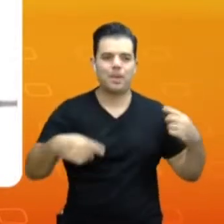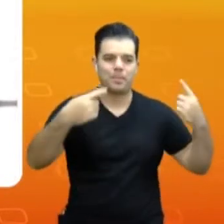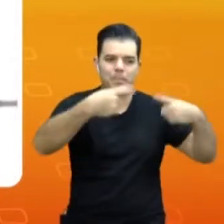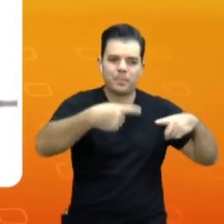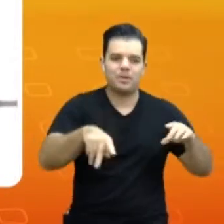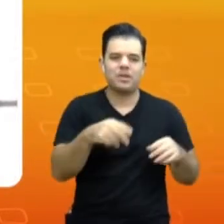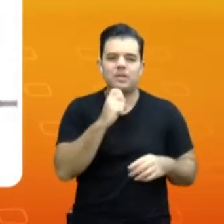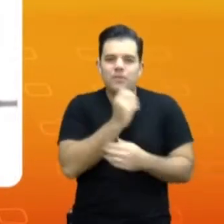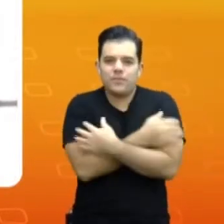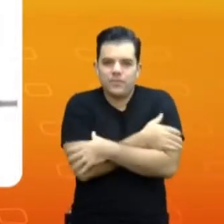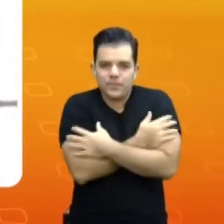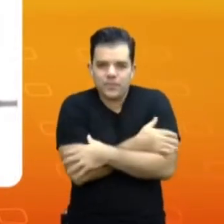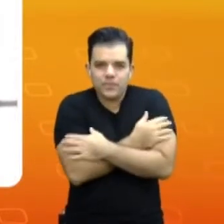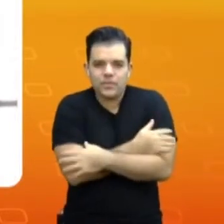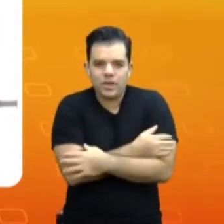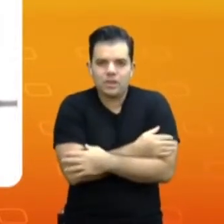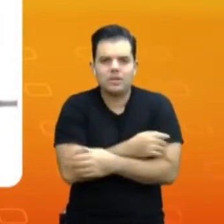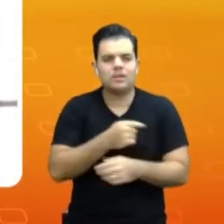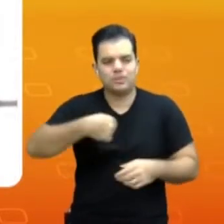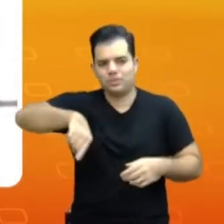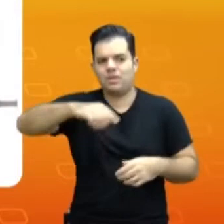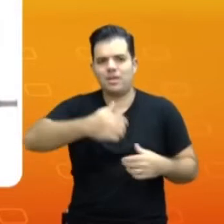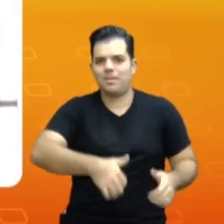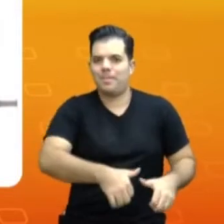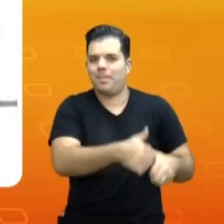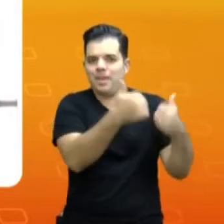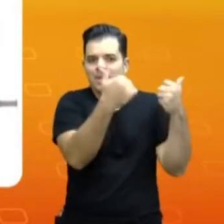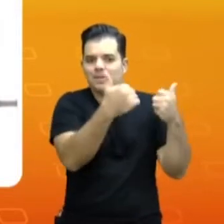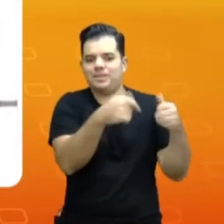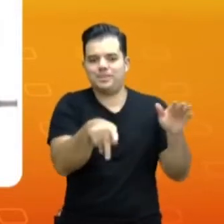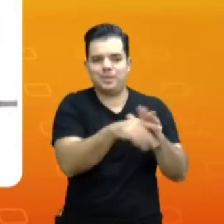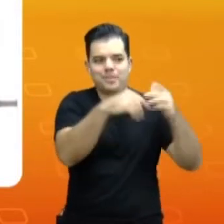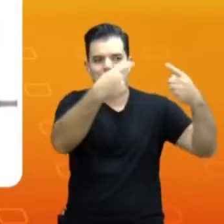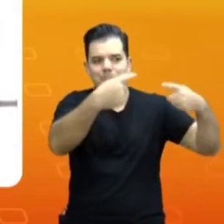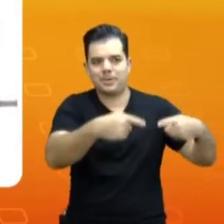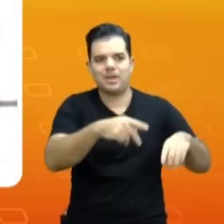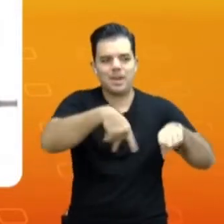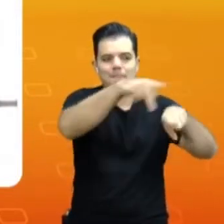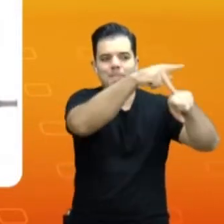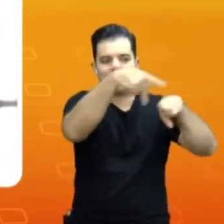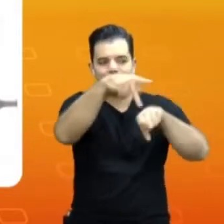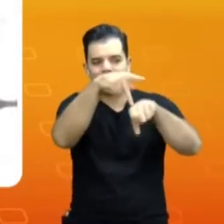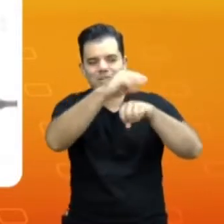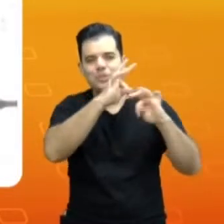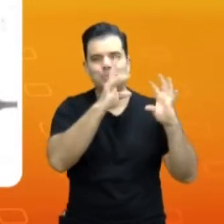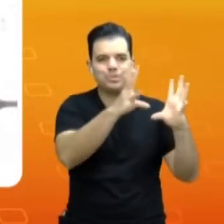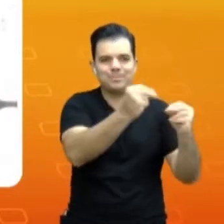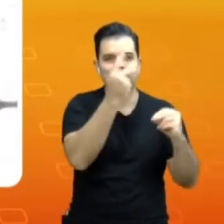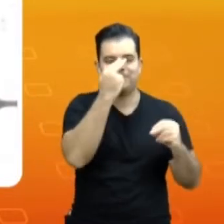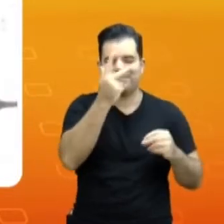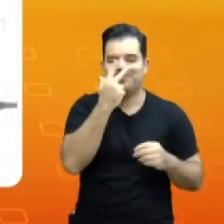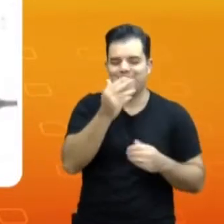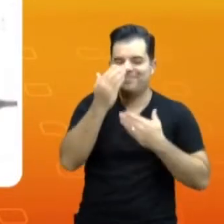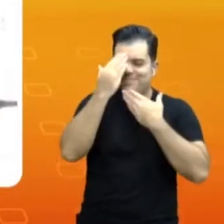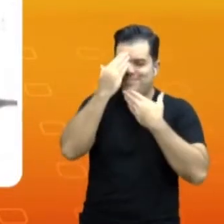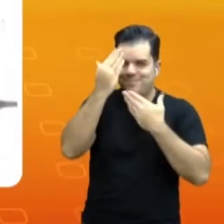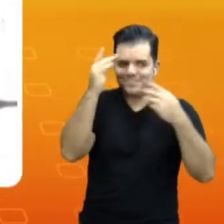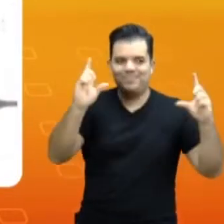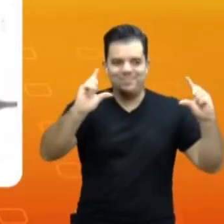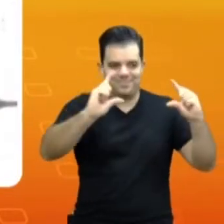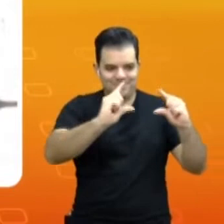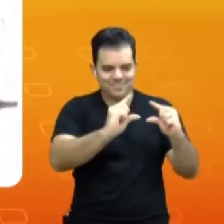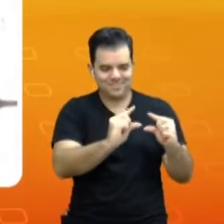de inverno, né? Que normalmente a nossa área já seria muito melhor, eu ia falar que os países anfitriões agradecem essa diminuição do futuro.